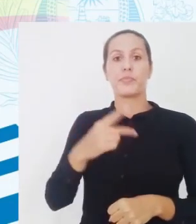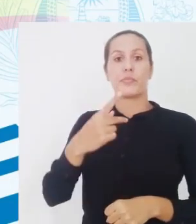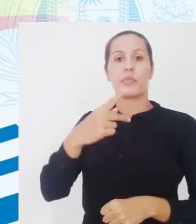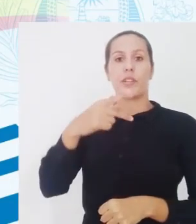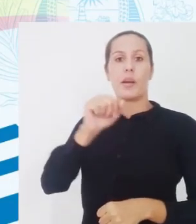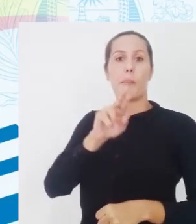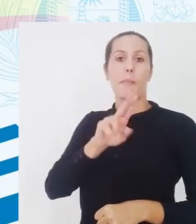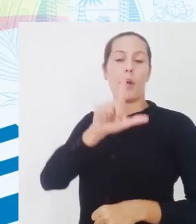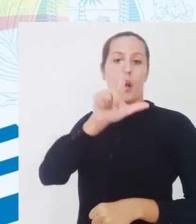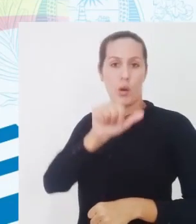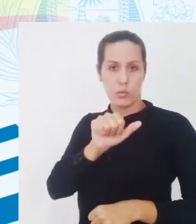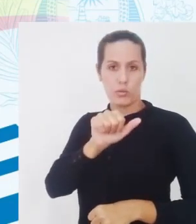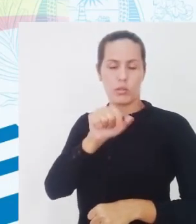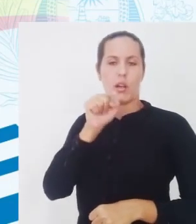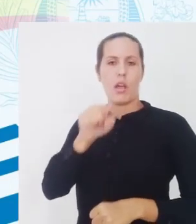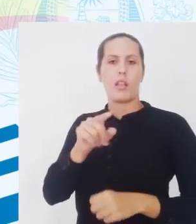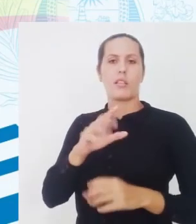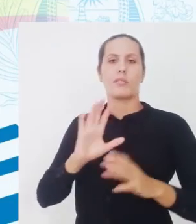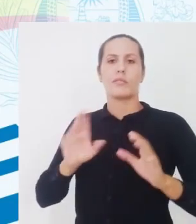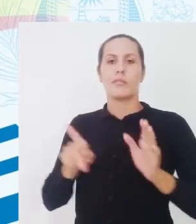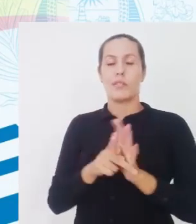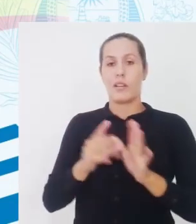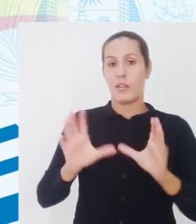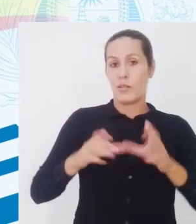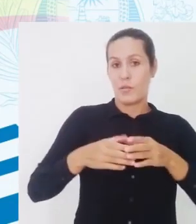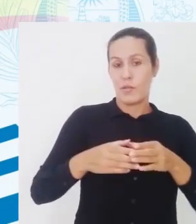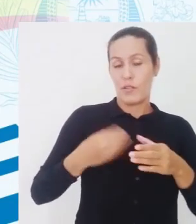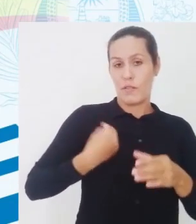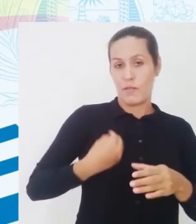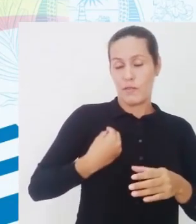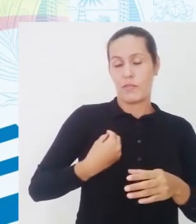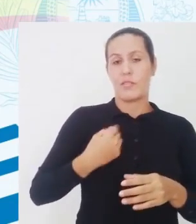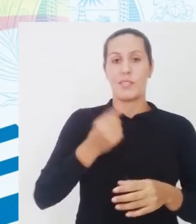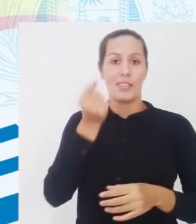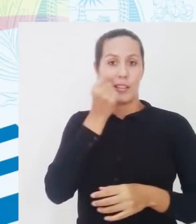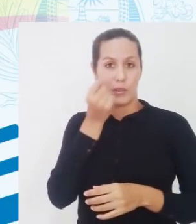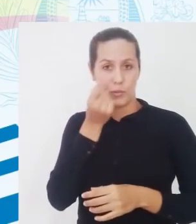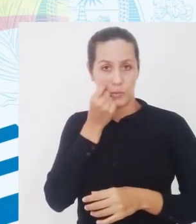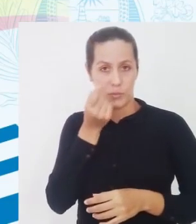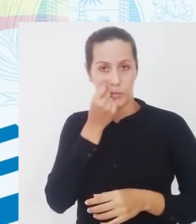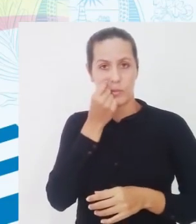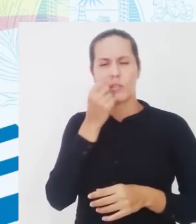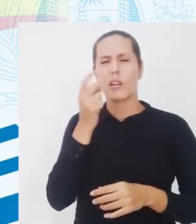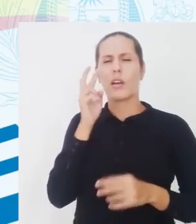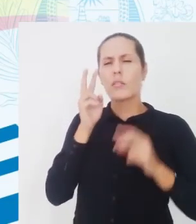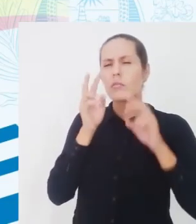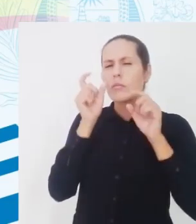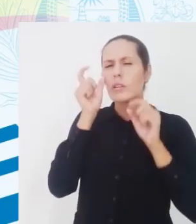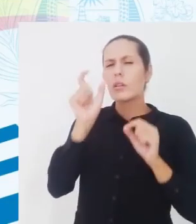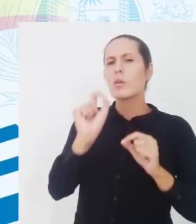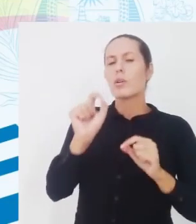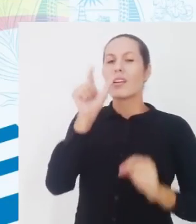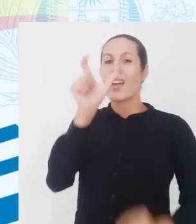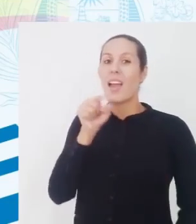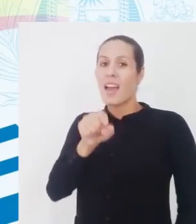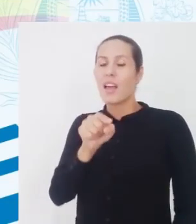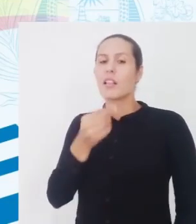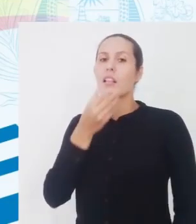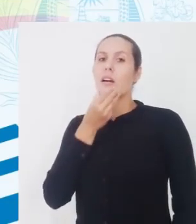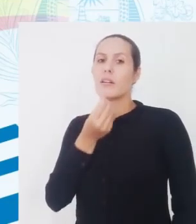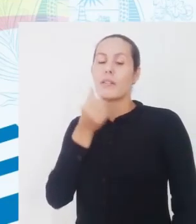eu disse para vocês que os adultos vêm do alto, por isso que a criança é pequena. A formiguinha que vê lá de